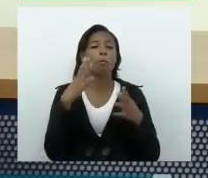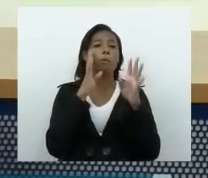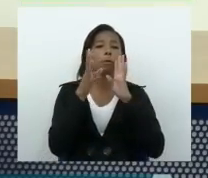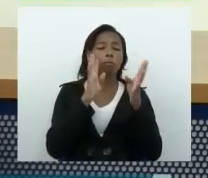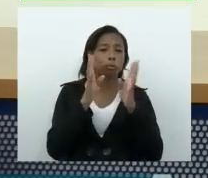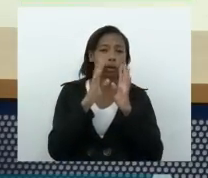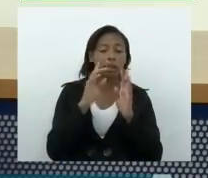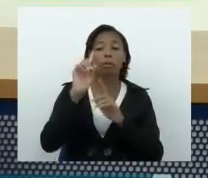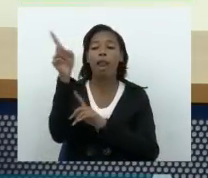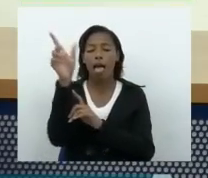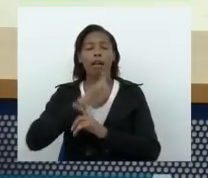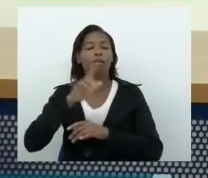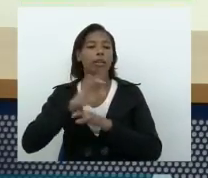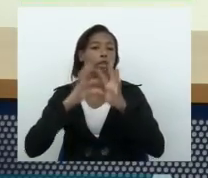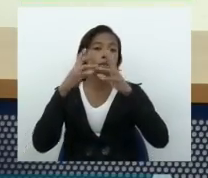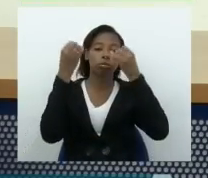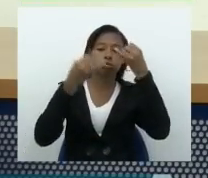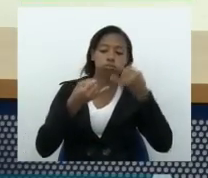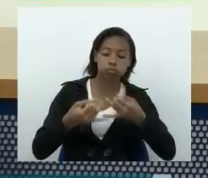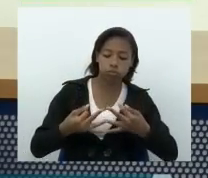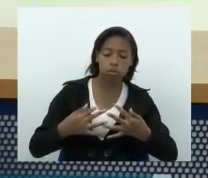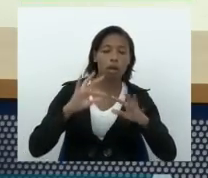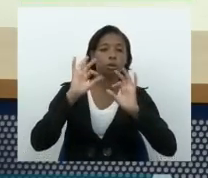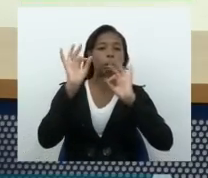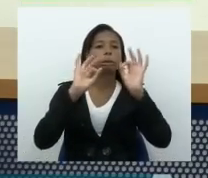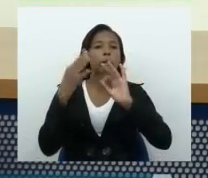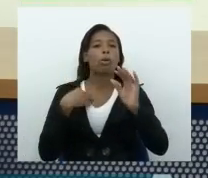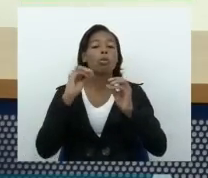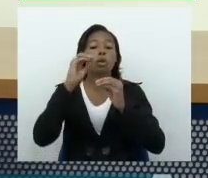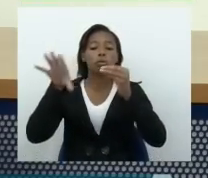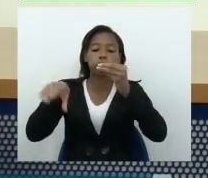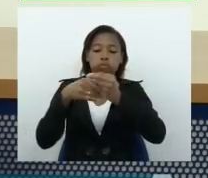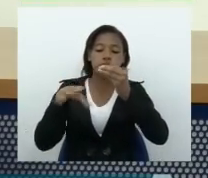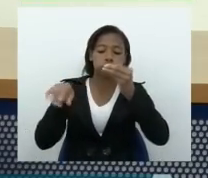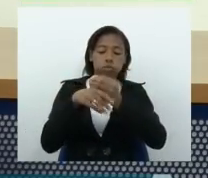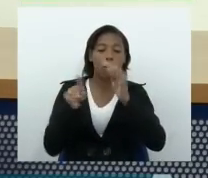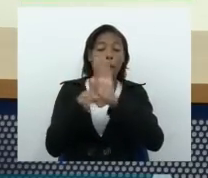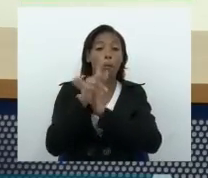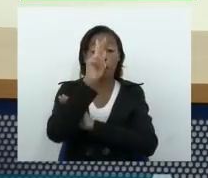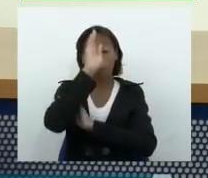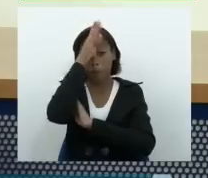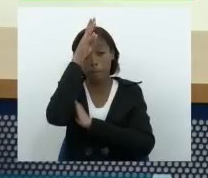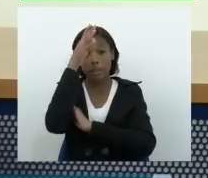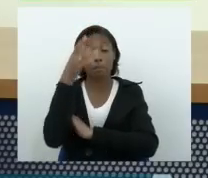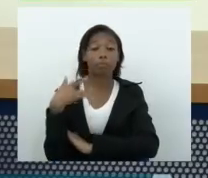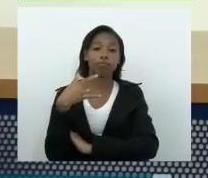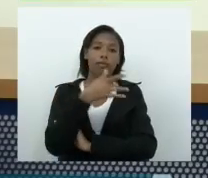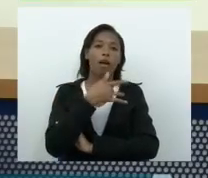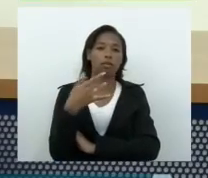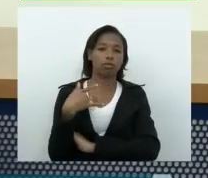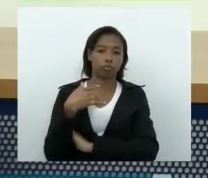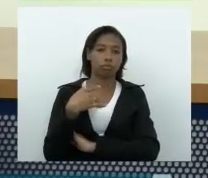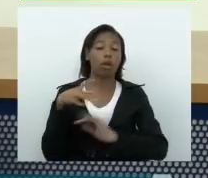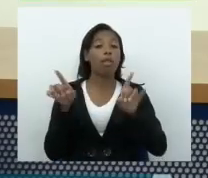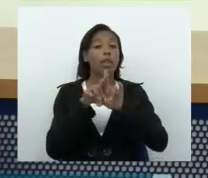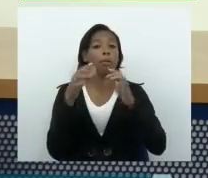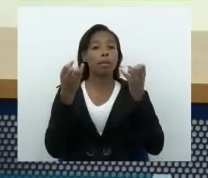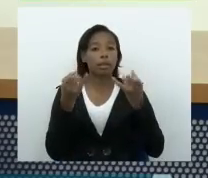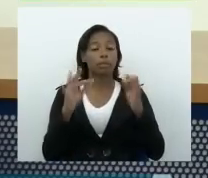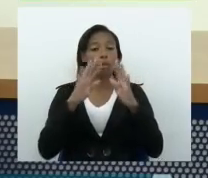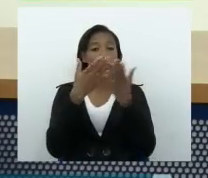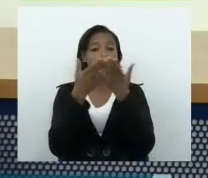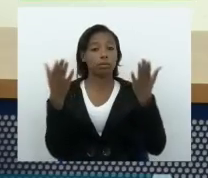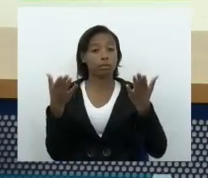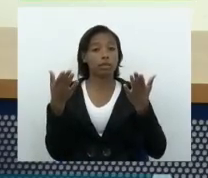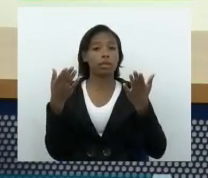lá estará todo o plano e que nós implementaremos na cidade de Guarulhos, principalmente na área da saúde. Eu quero dizer também a vocês